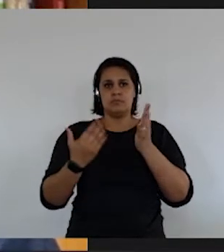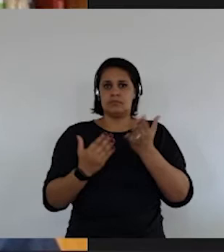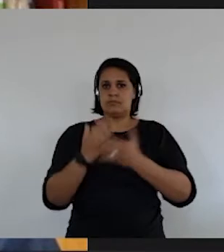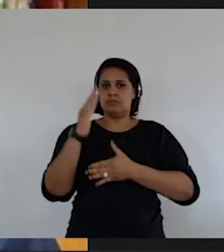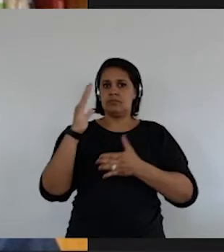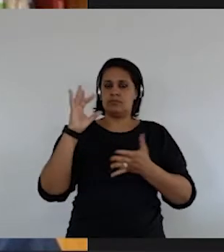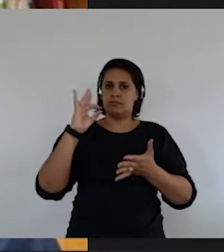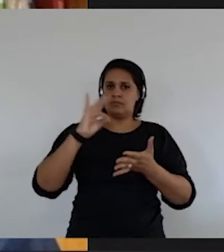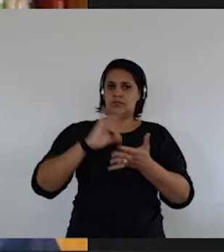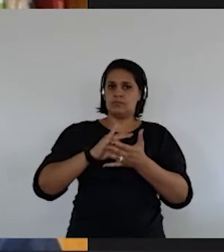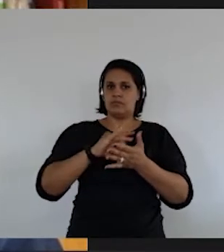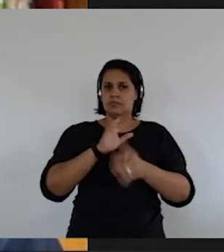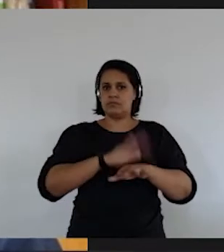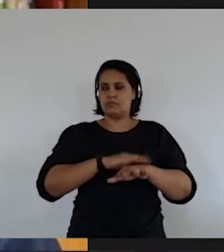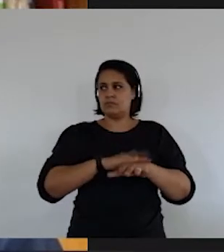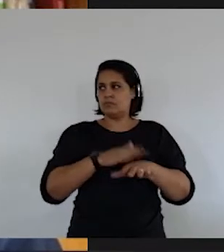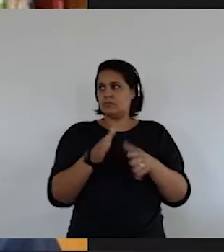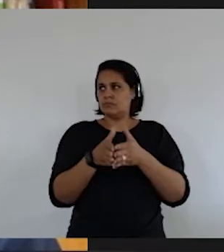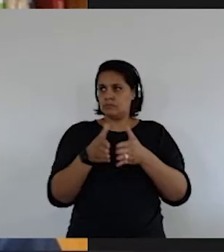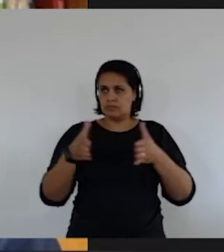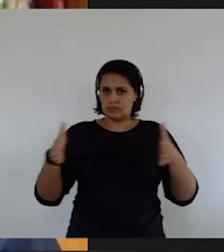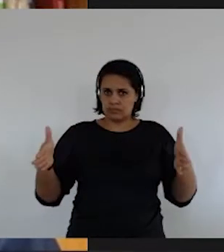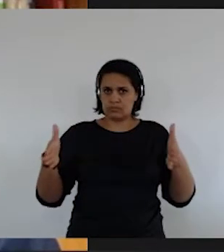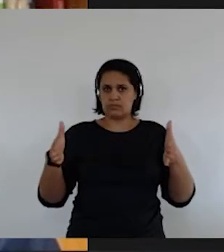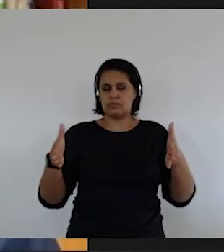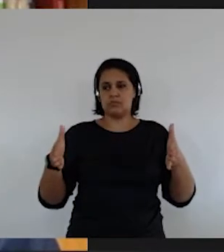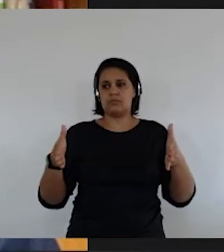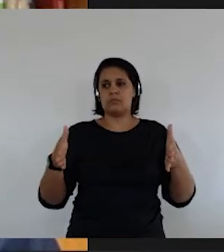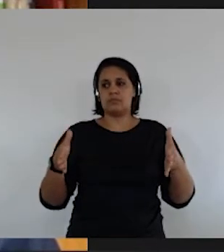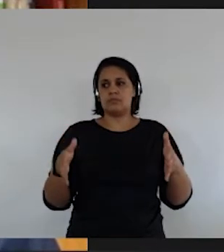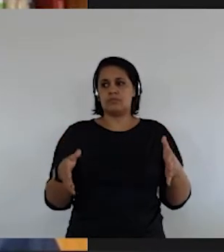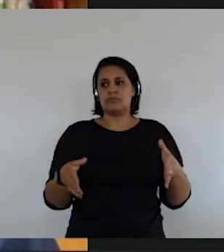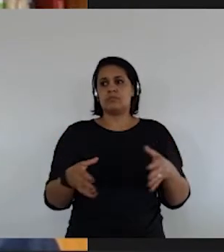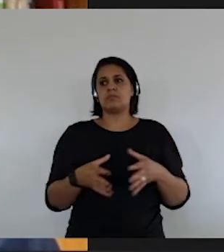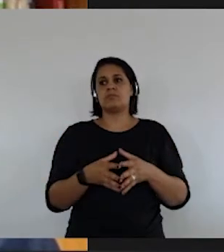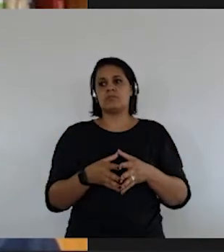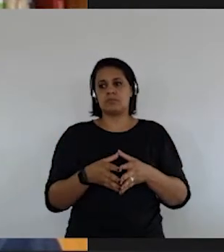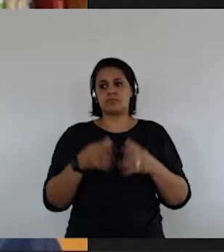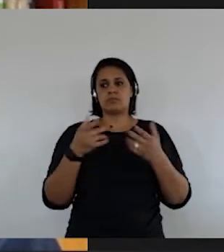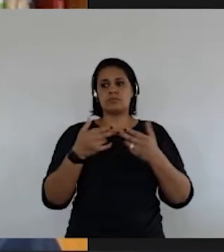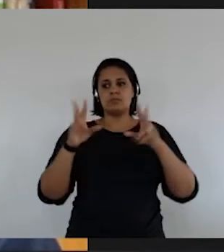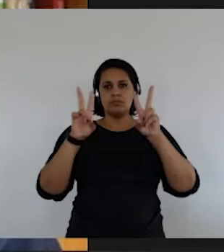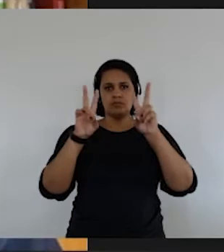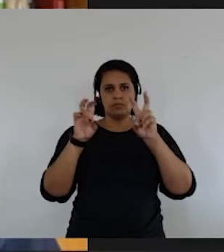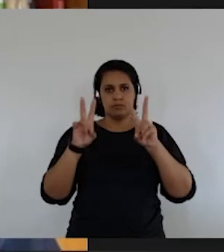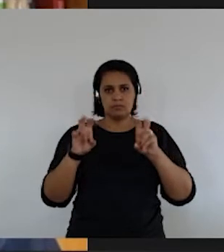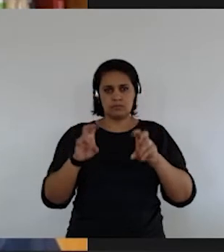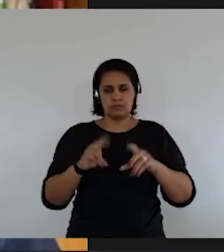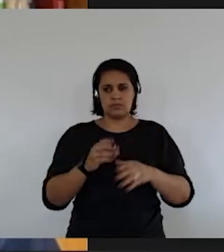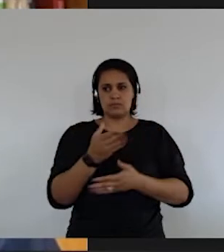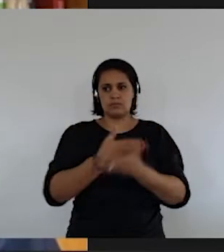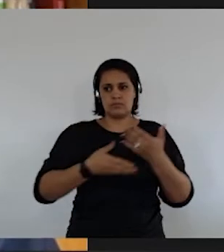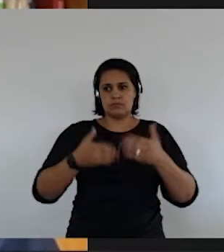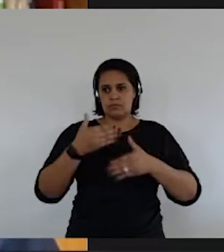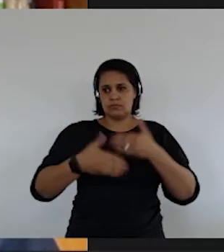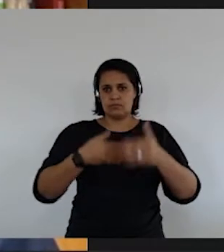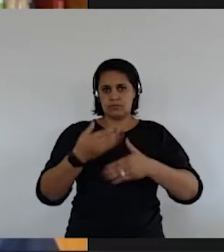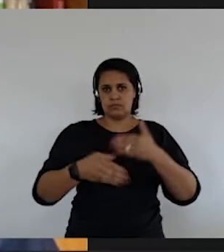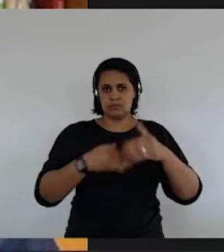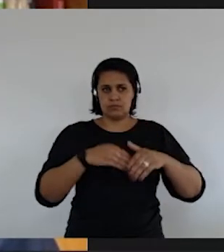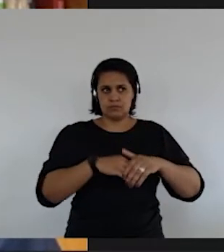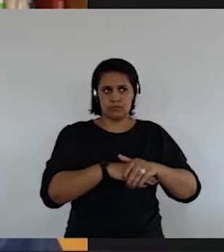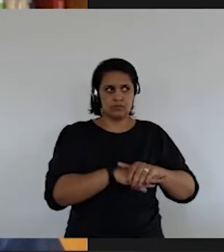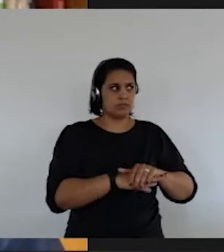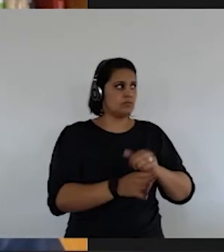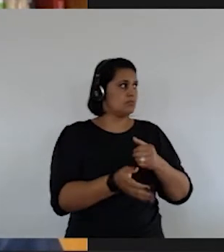integridade, temporalidade, não repúdio e conservação, e nos casos que tramitem em segredo de justiça e